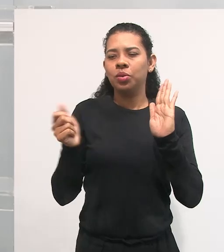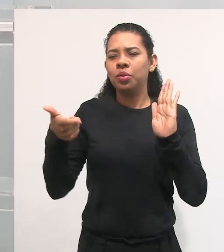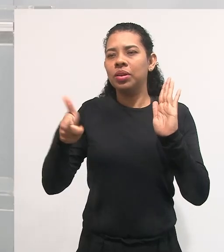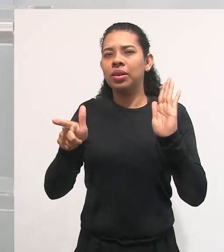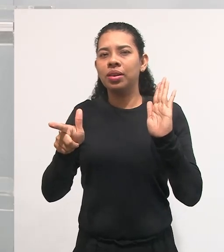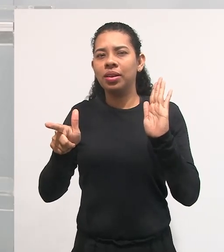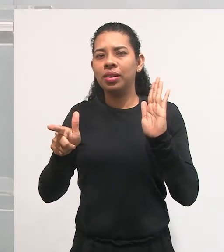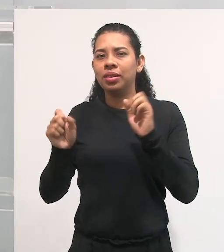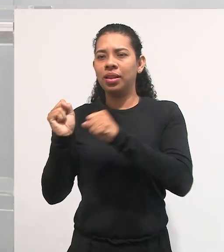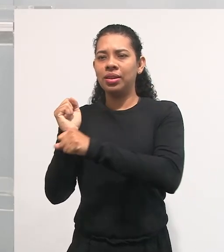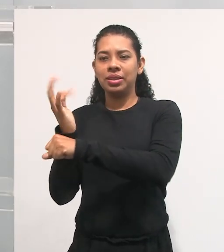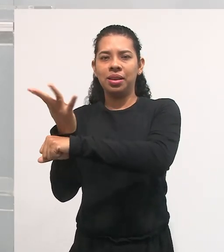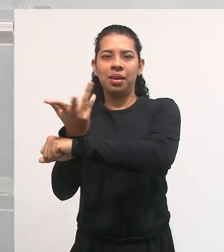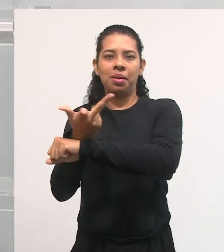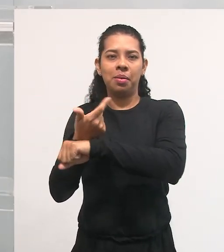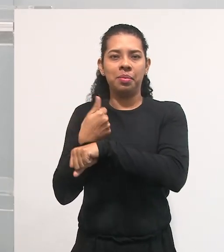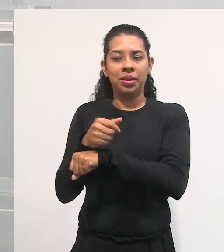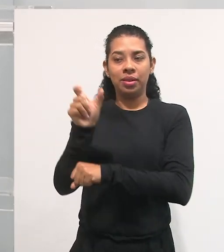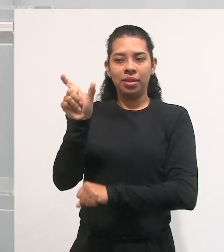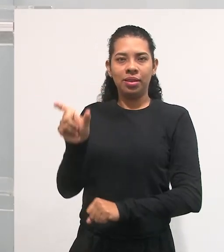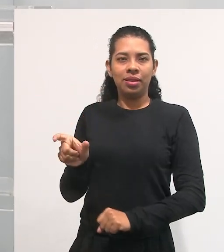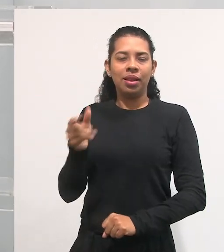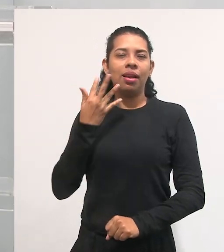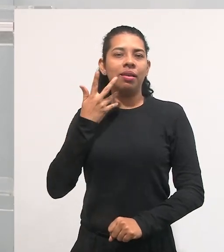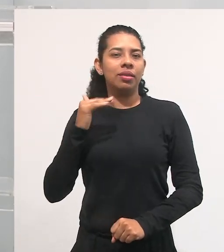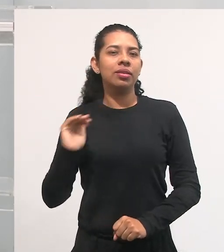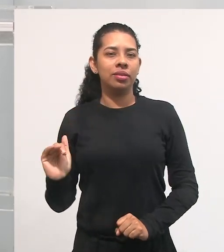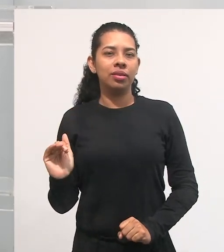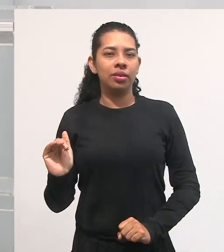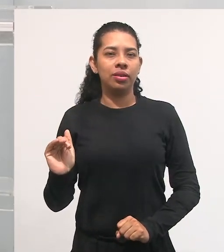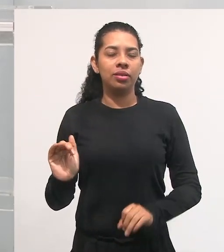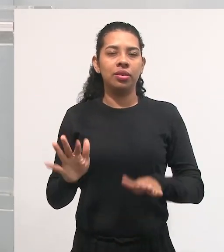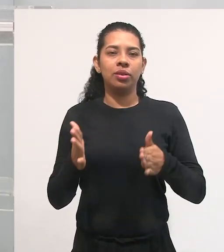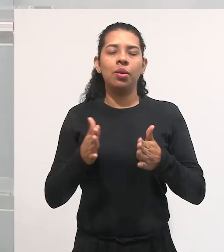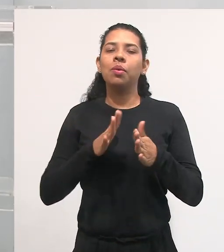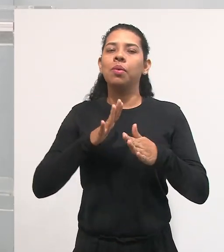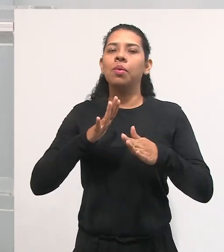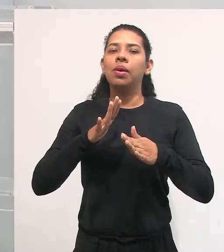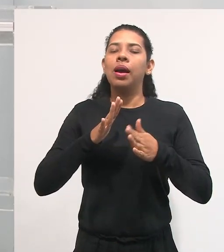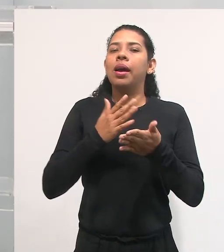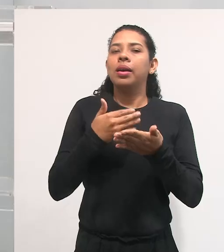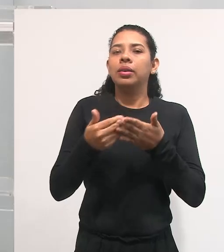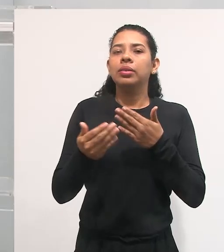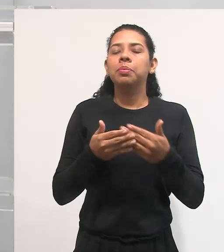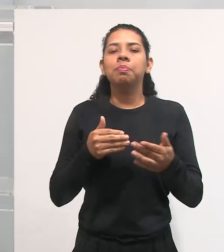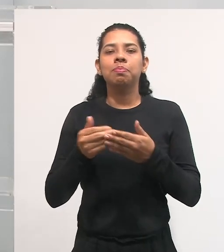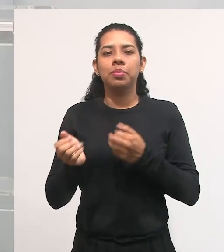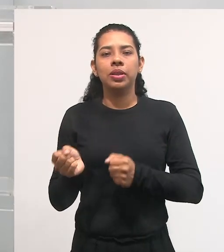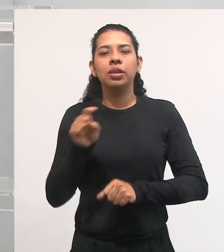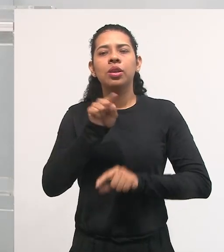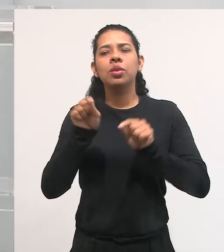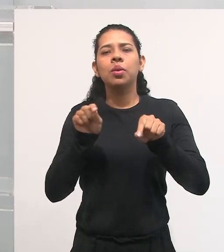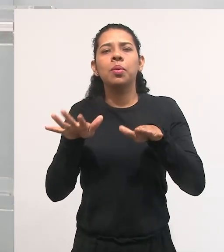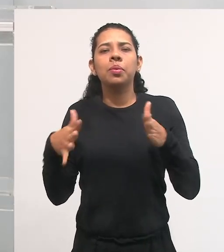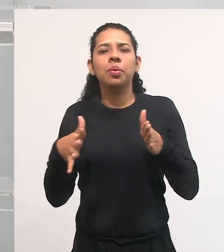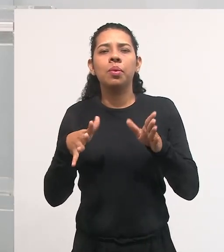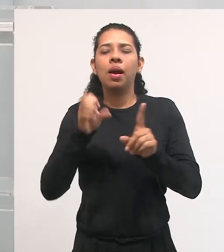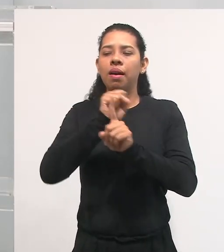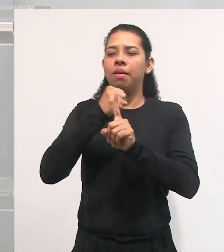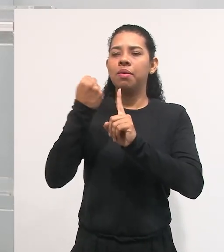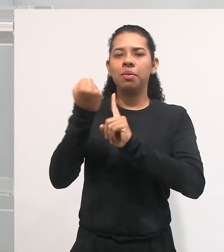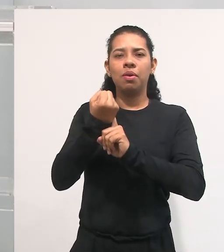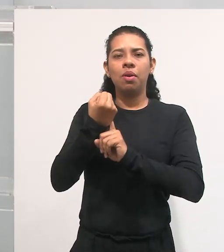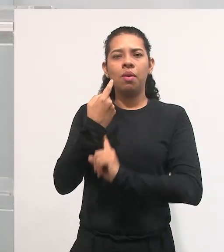nas competências nas habilidades das pessoas então a depender do conceito que se tem de sociedade que sociedade que eu quero